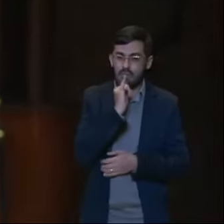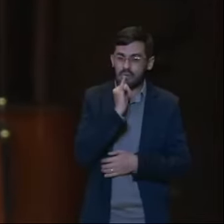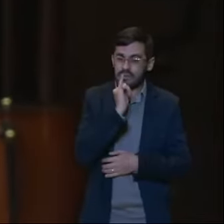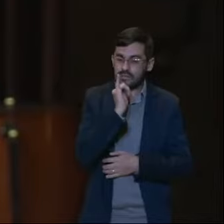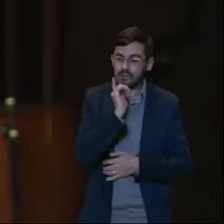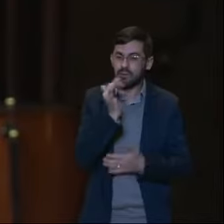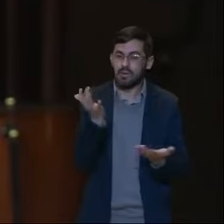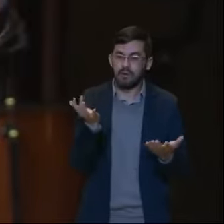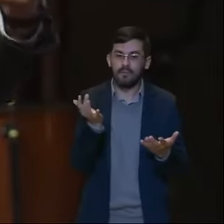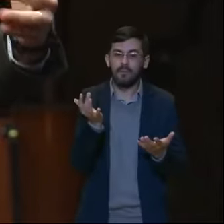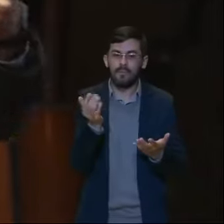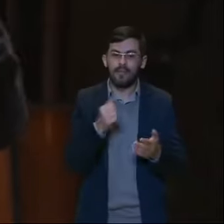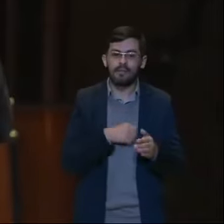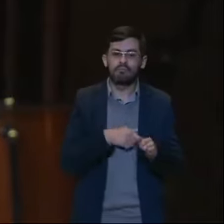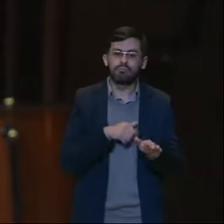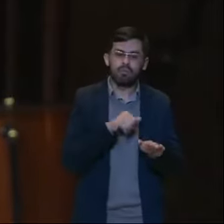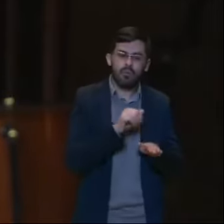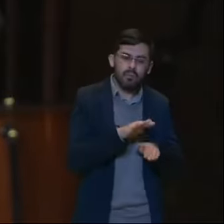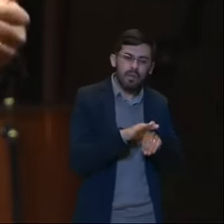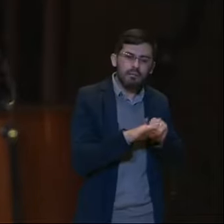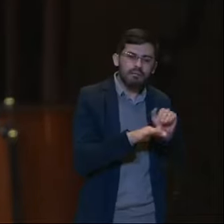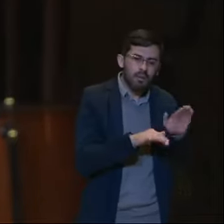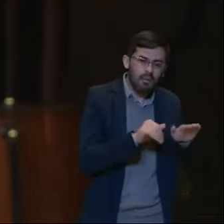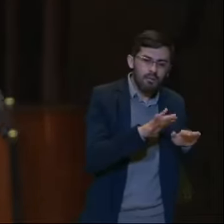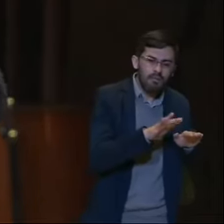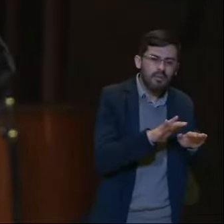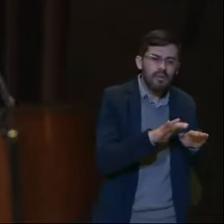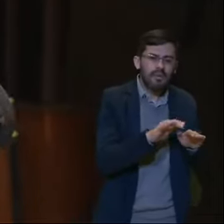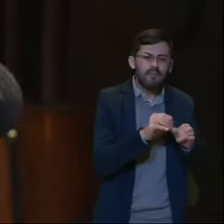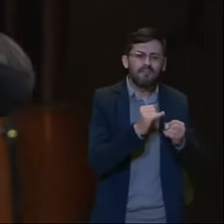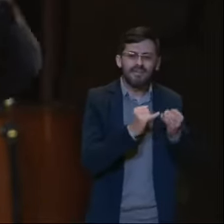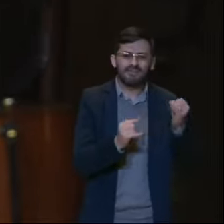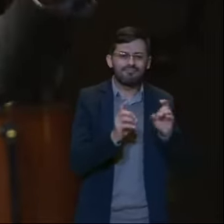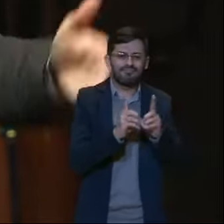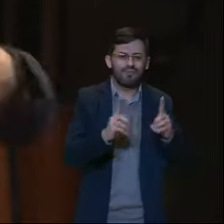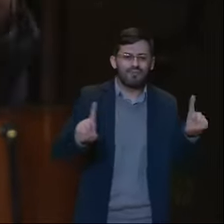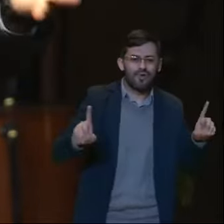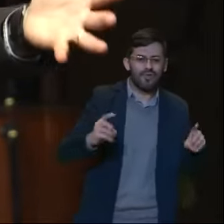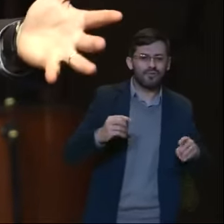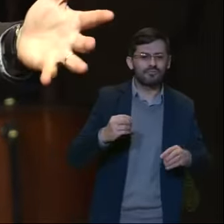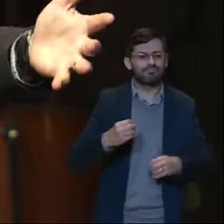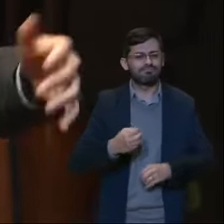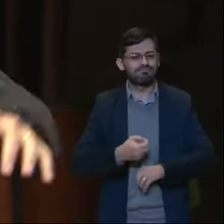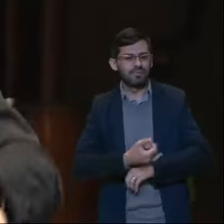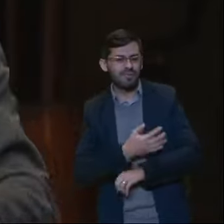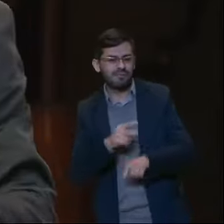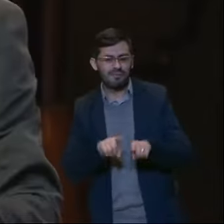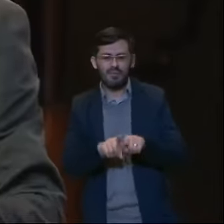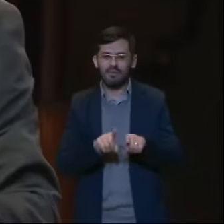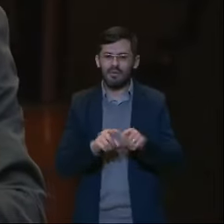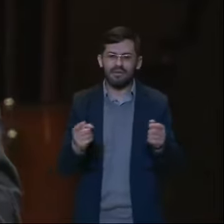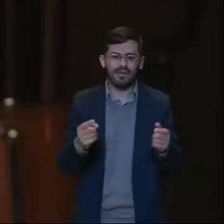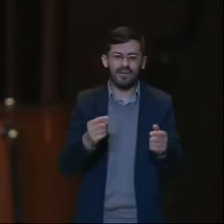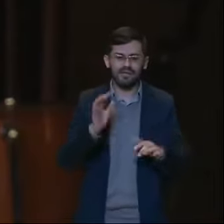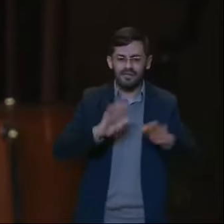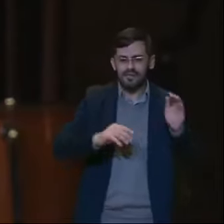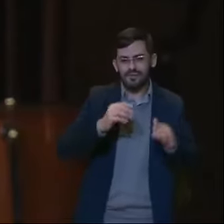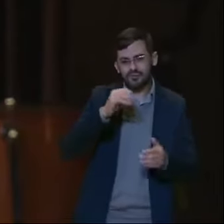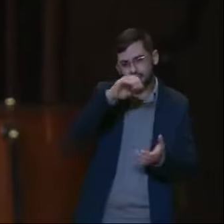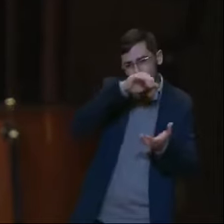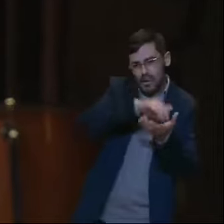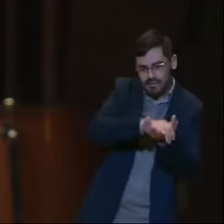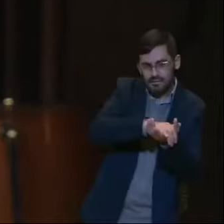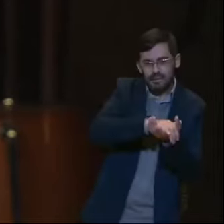em torno para caminhar para um divórcio emocional e depois espiritual e físico da sua esposa ou do